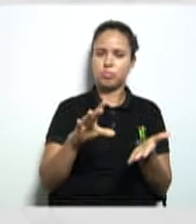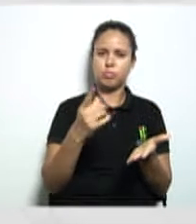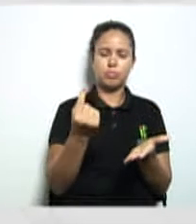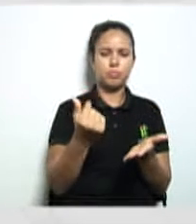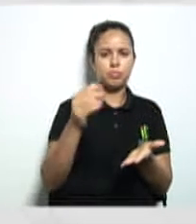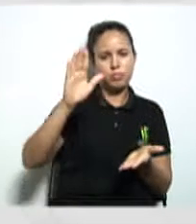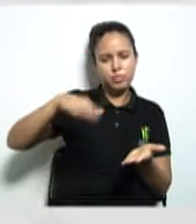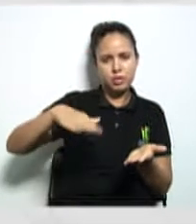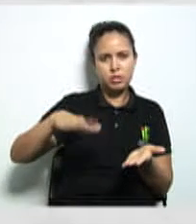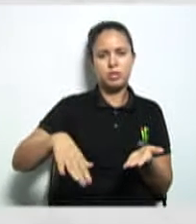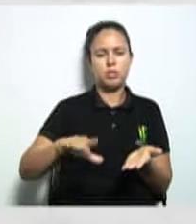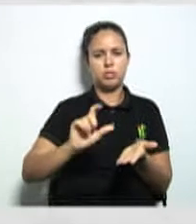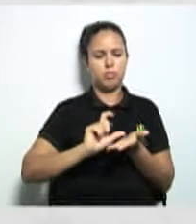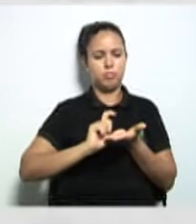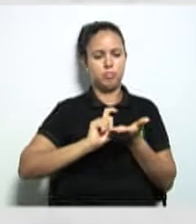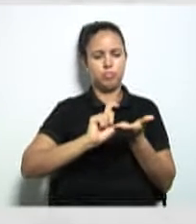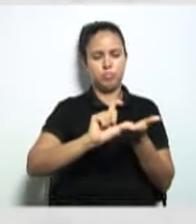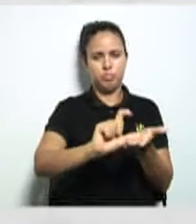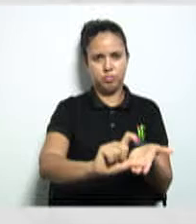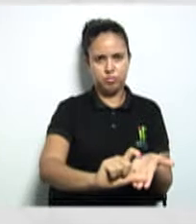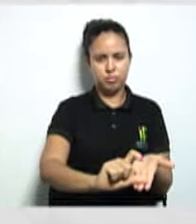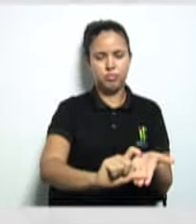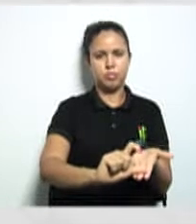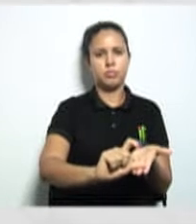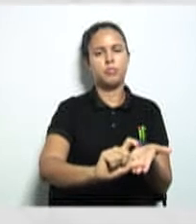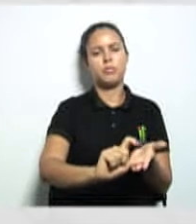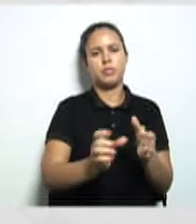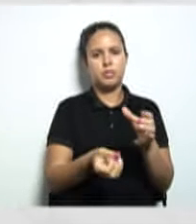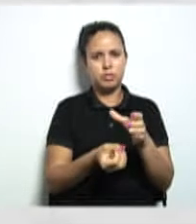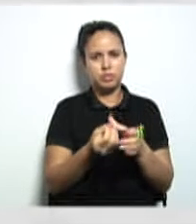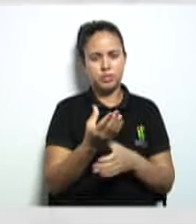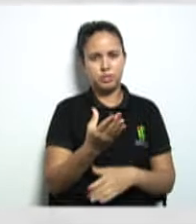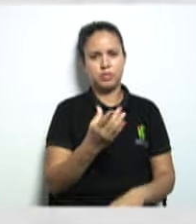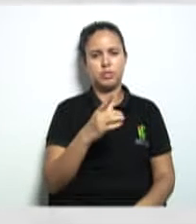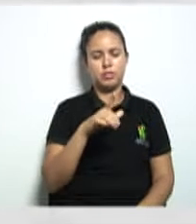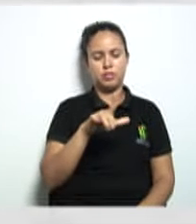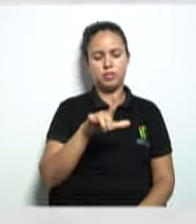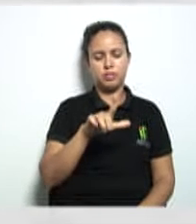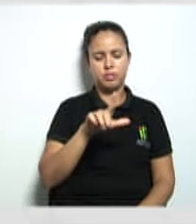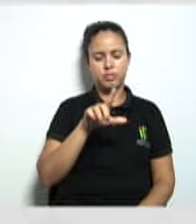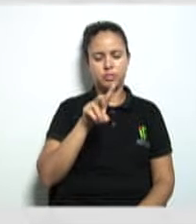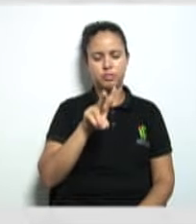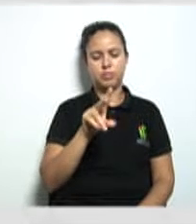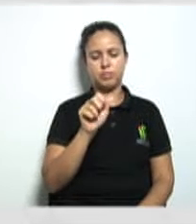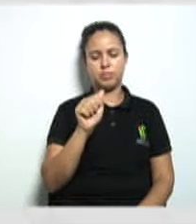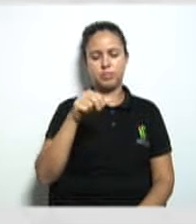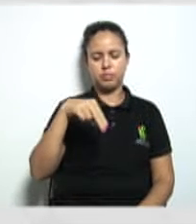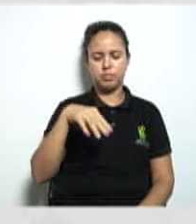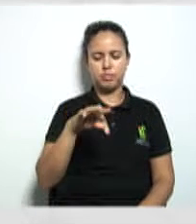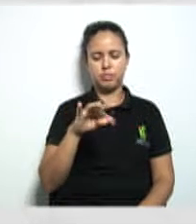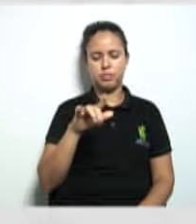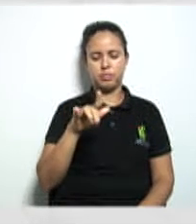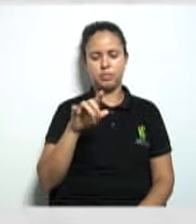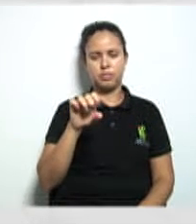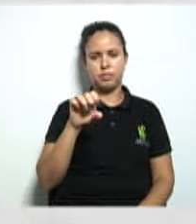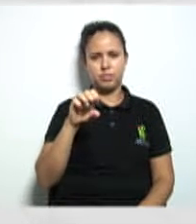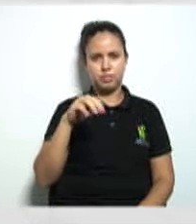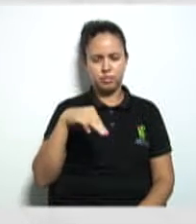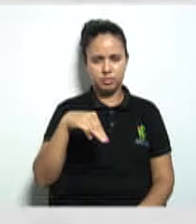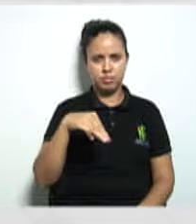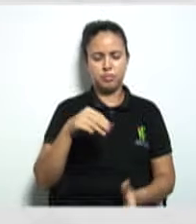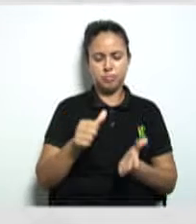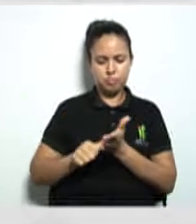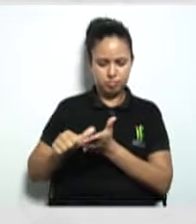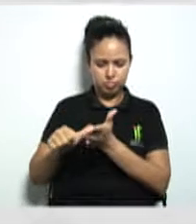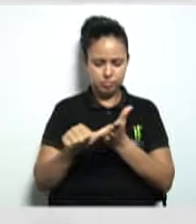interesse da cooperativa é o que? É produzir vantagens para os seus cooperados, né? Então, desde esse período do